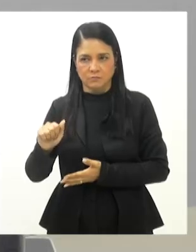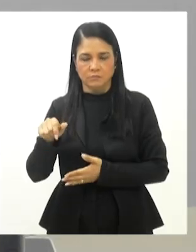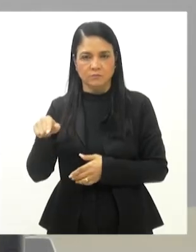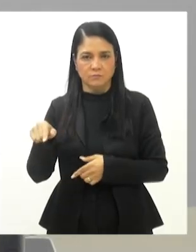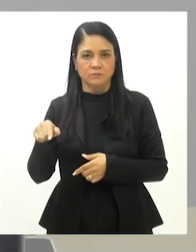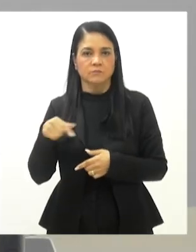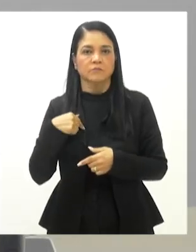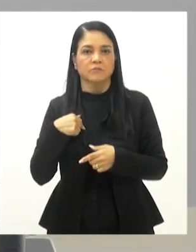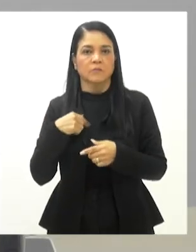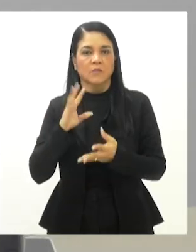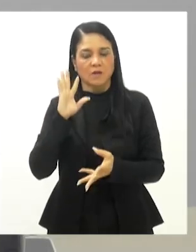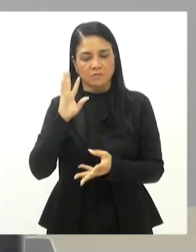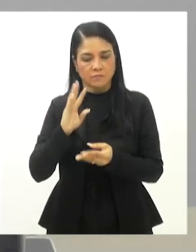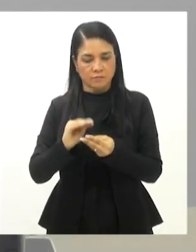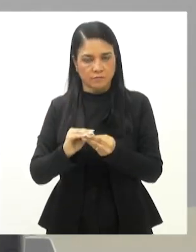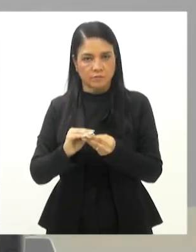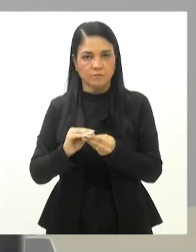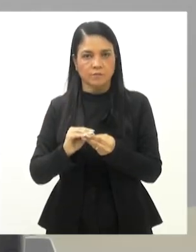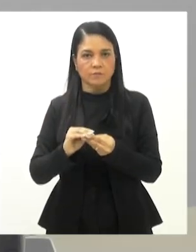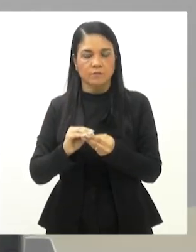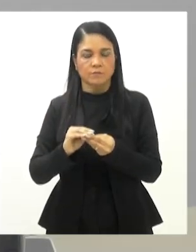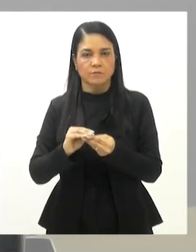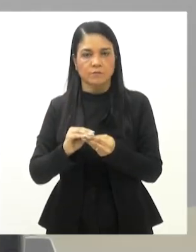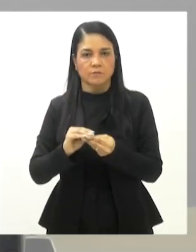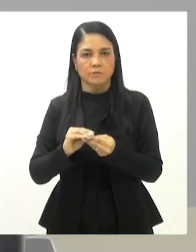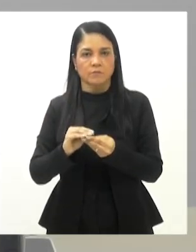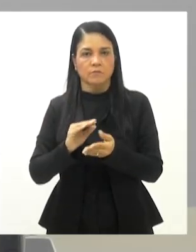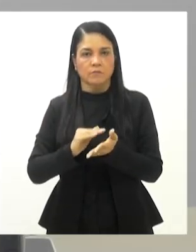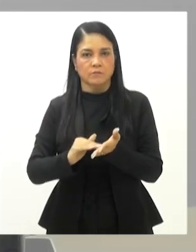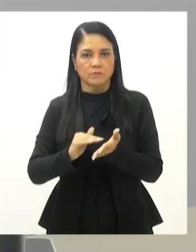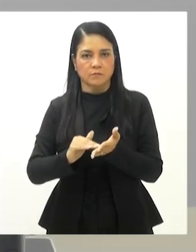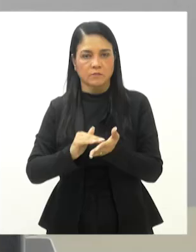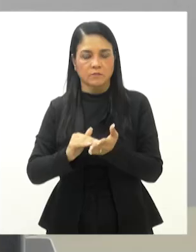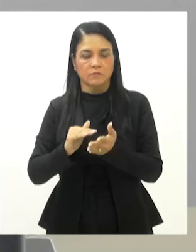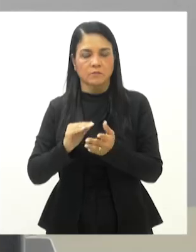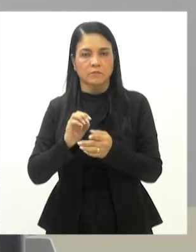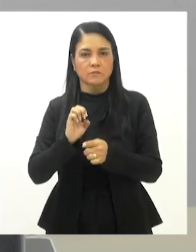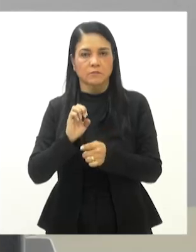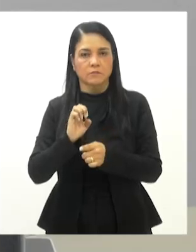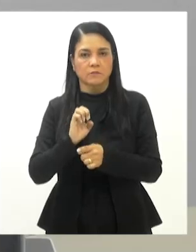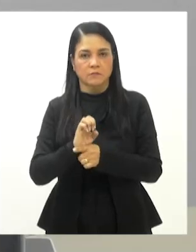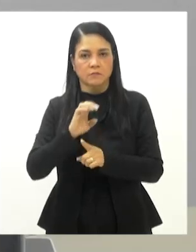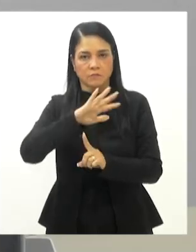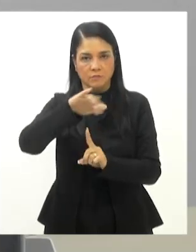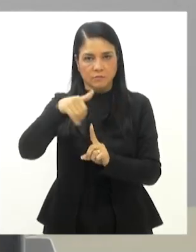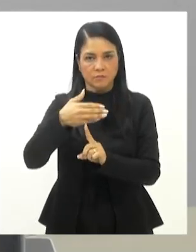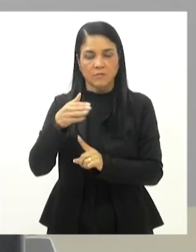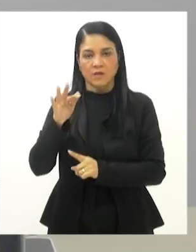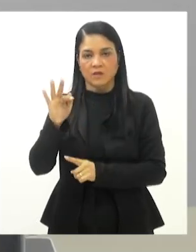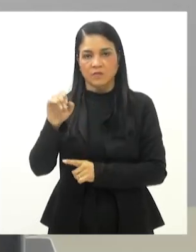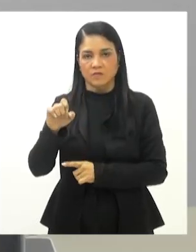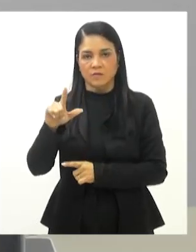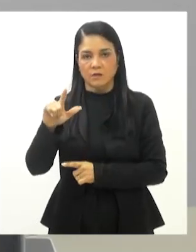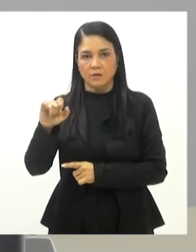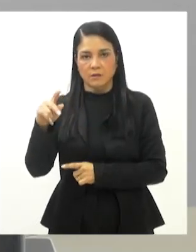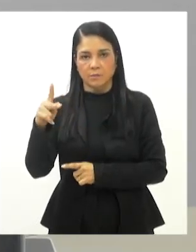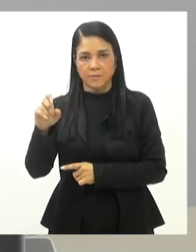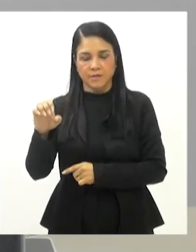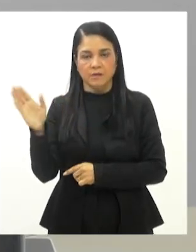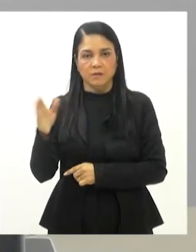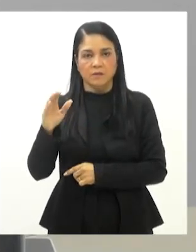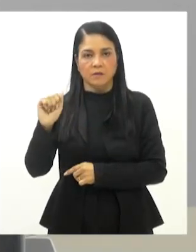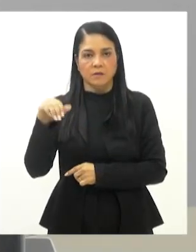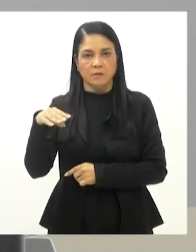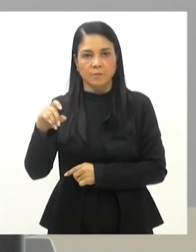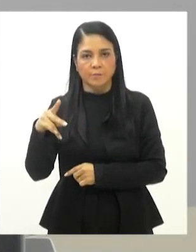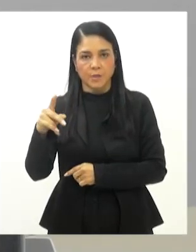para finalizar ainda na Secretaria Estadual de Ambiente, tanto Felipe Campelo, que era o presidente do INEA,